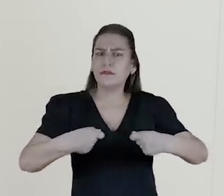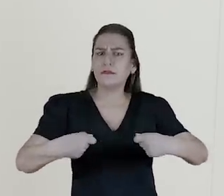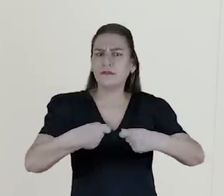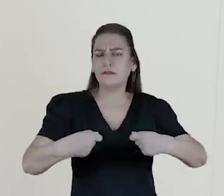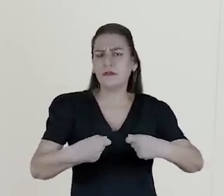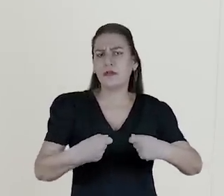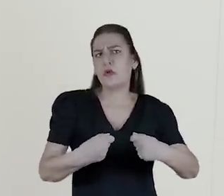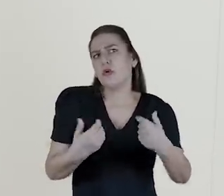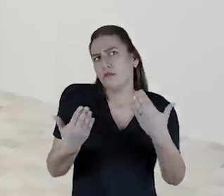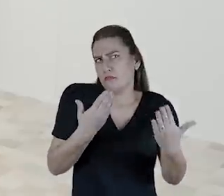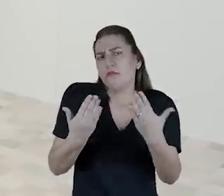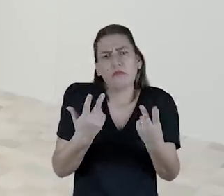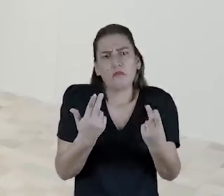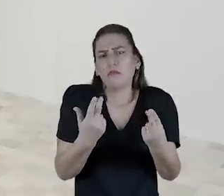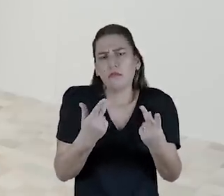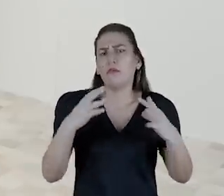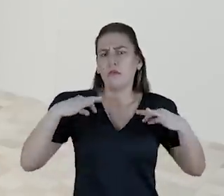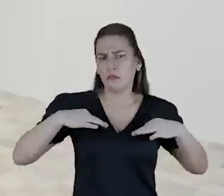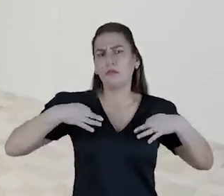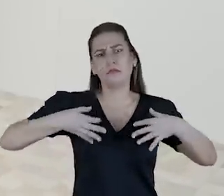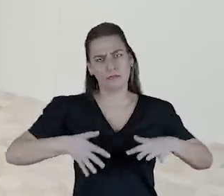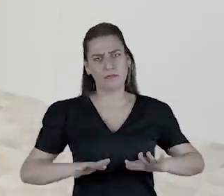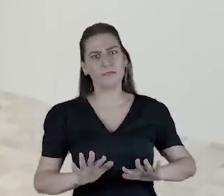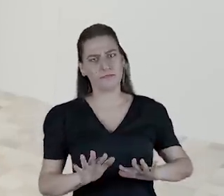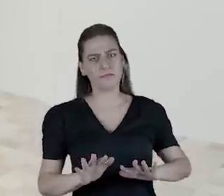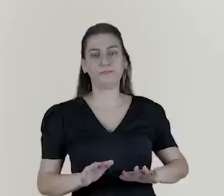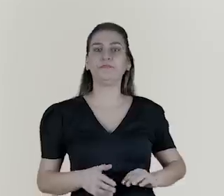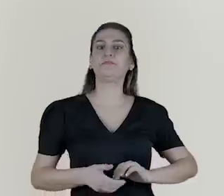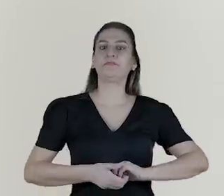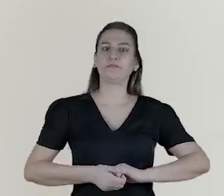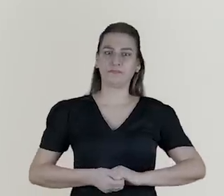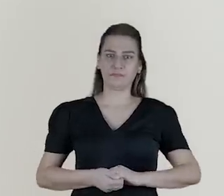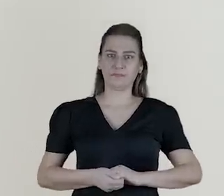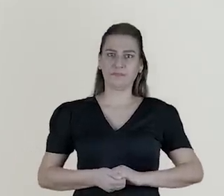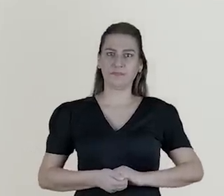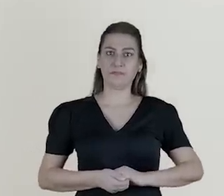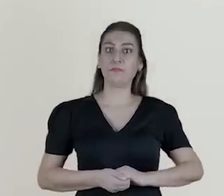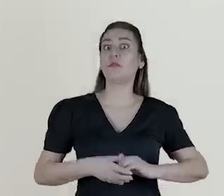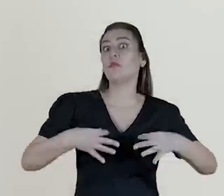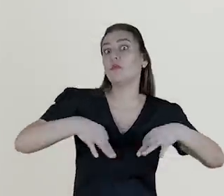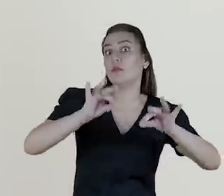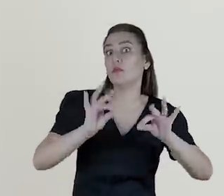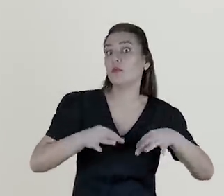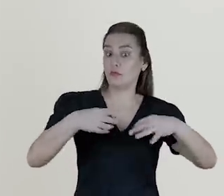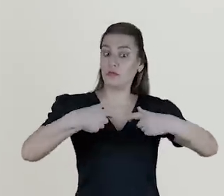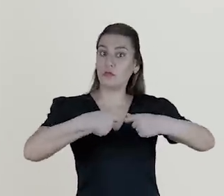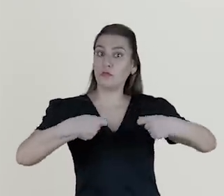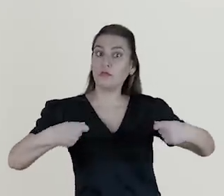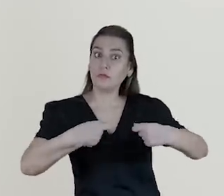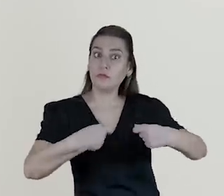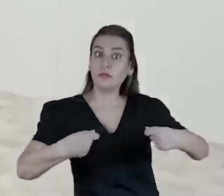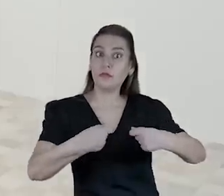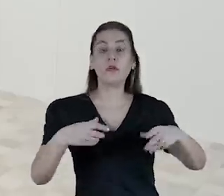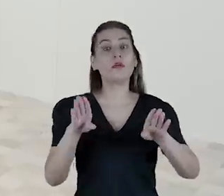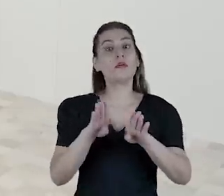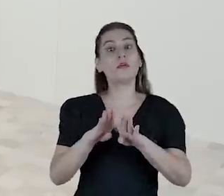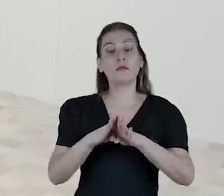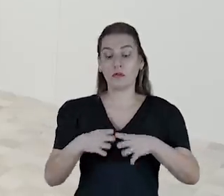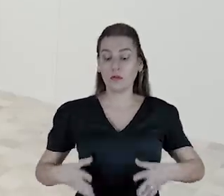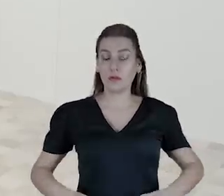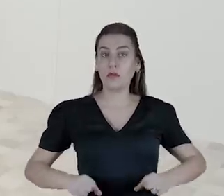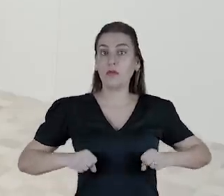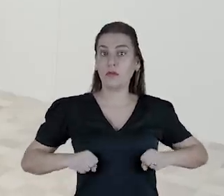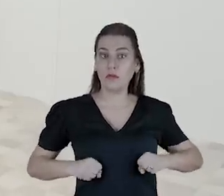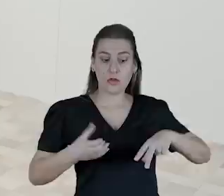como mostrei no vestido. Vale para outras peças também. Nesse caso, além do tecido ter bastante flexibilidade, a pantacur